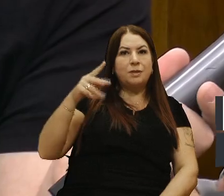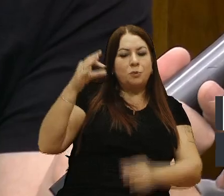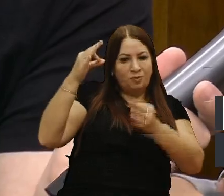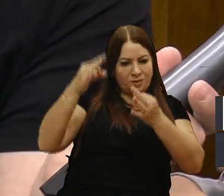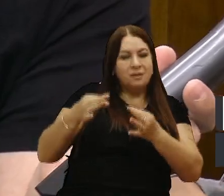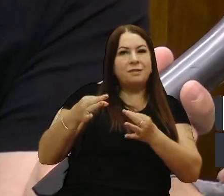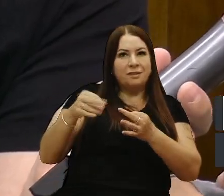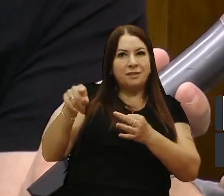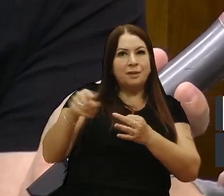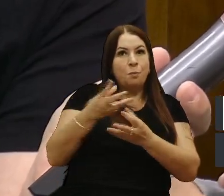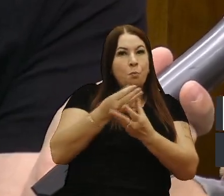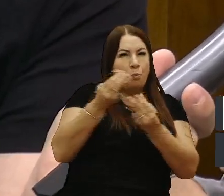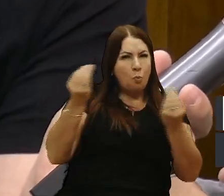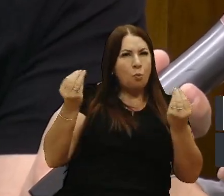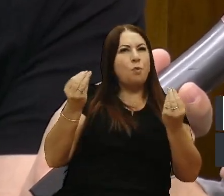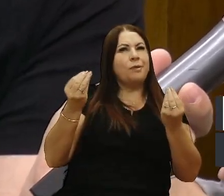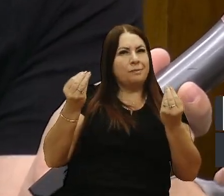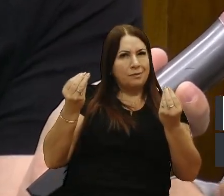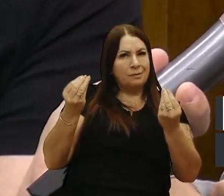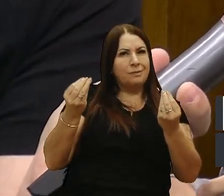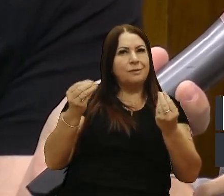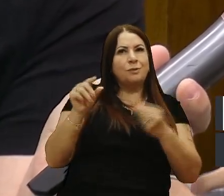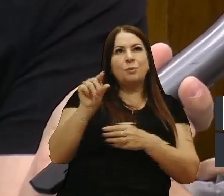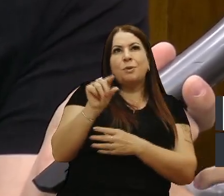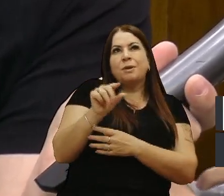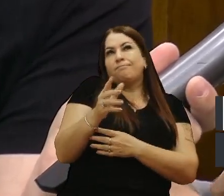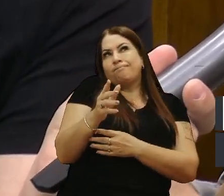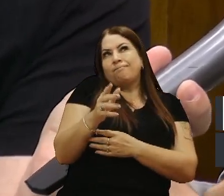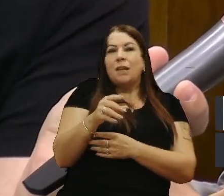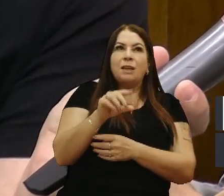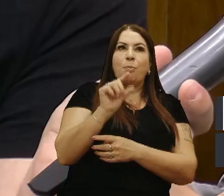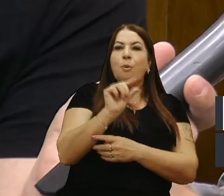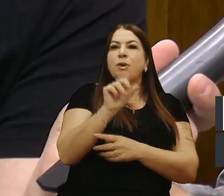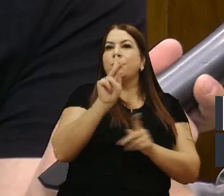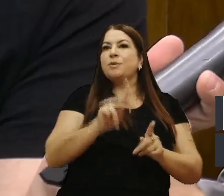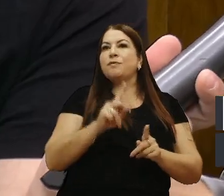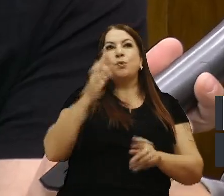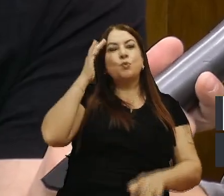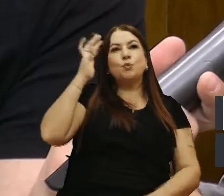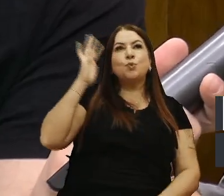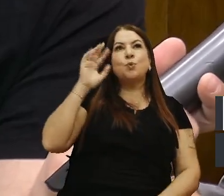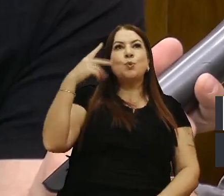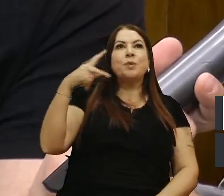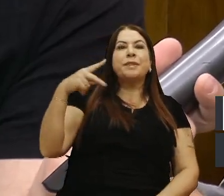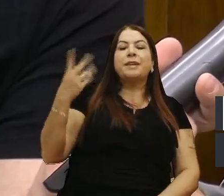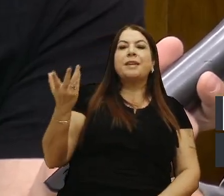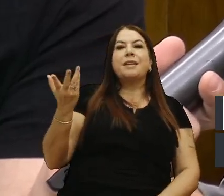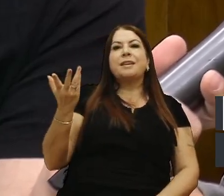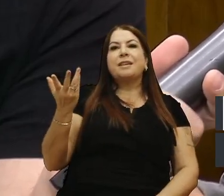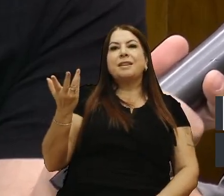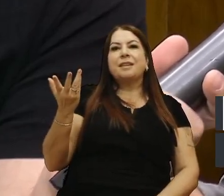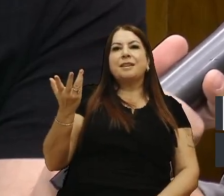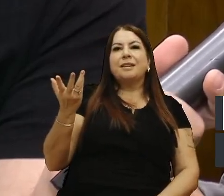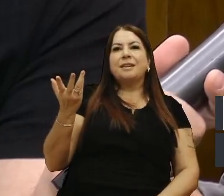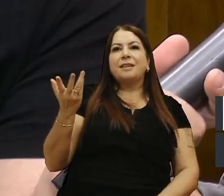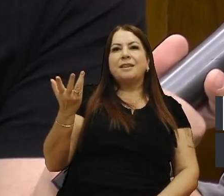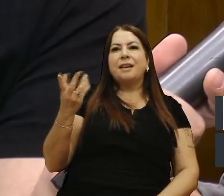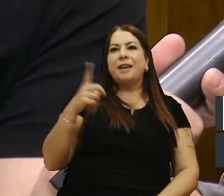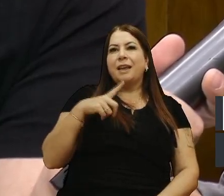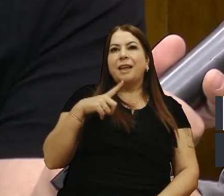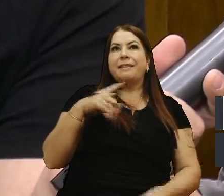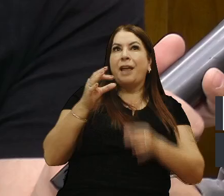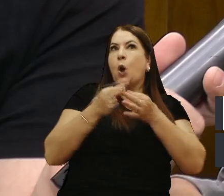vocês que muito, mas muito pouco, vão dizer que o sonho dele é ter a